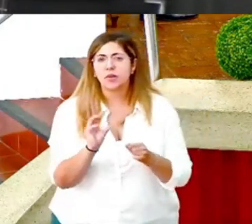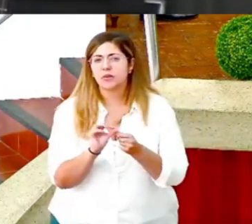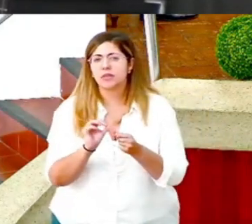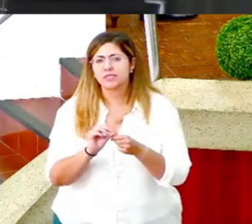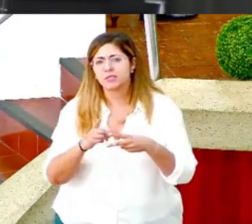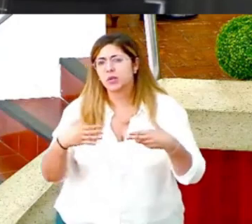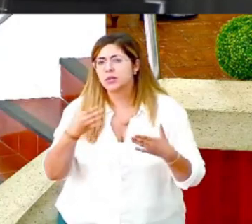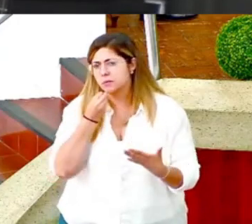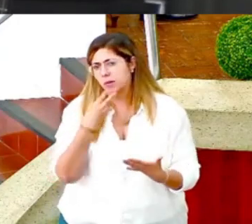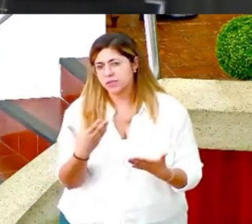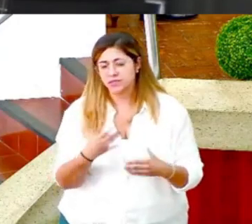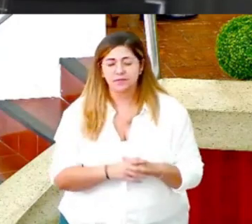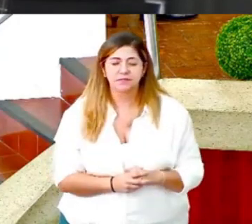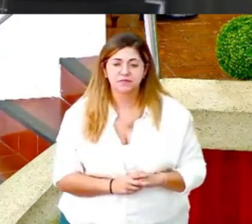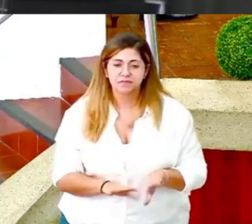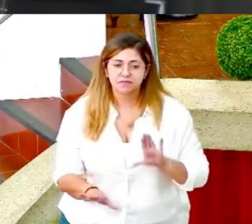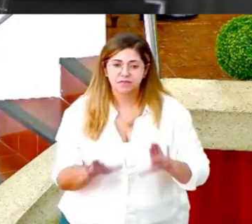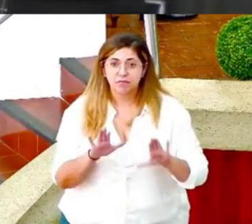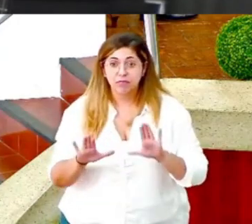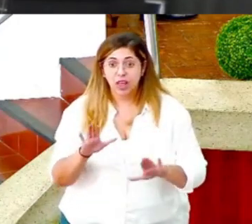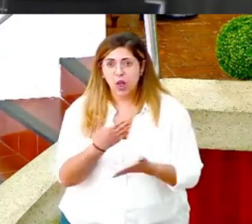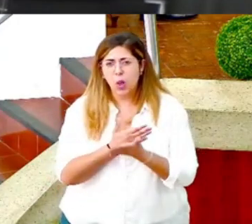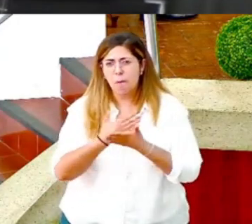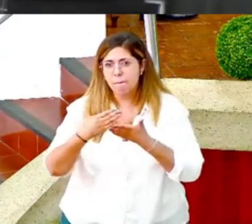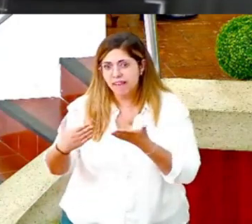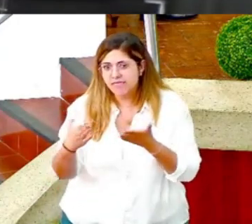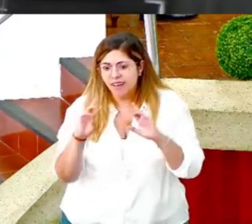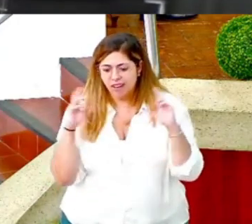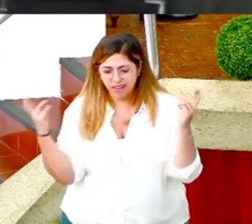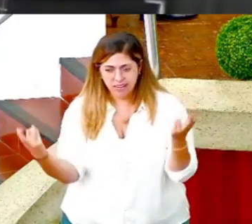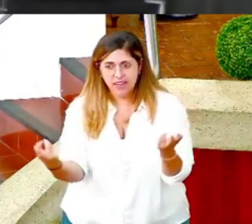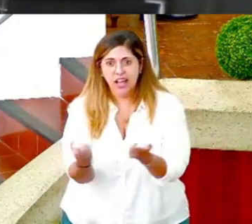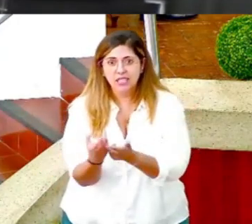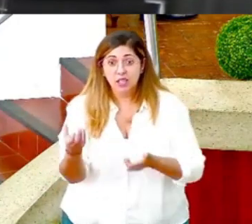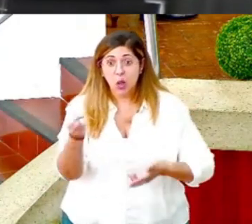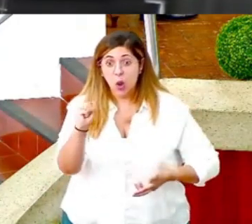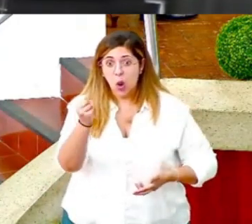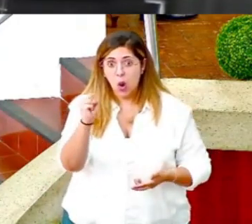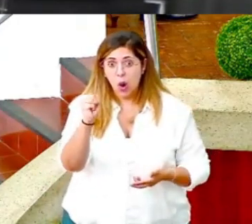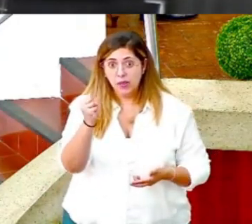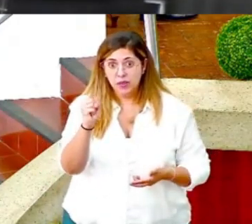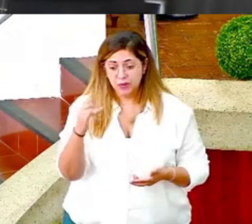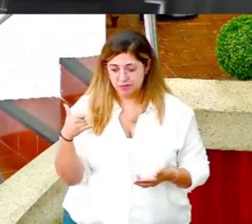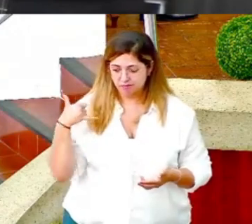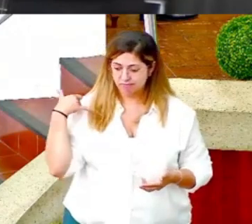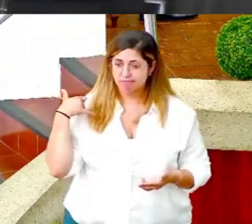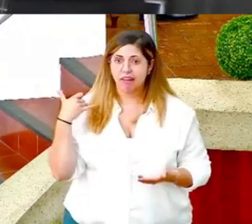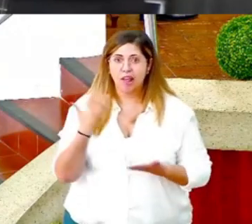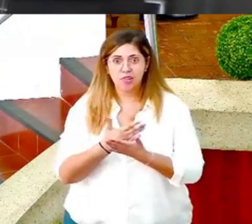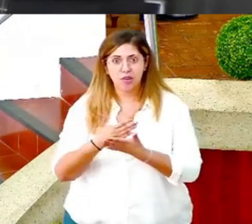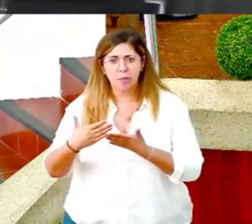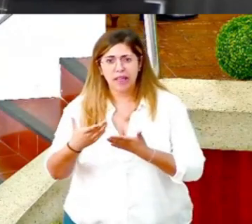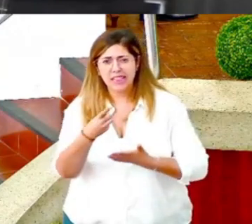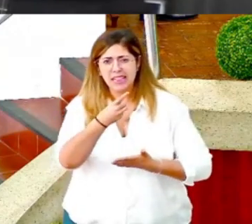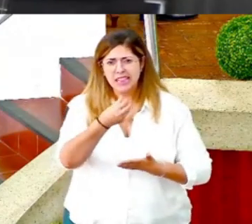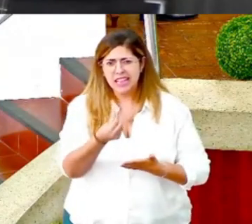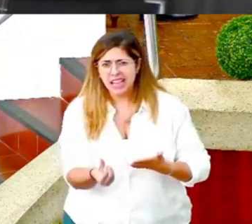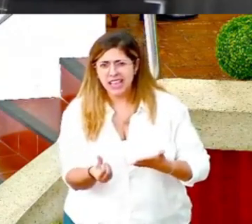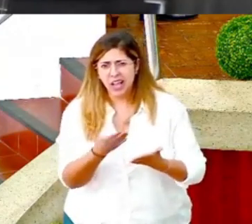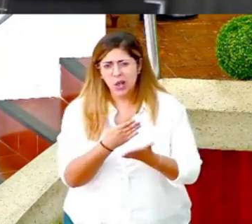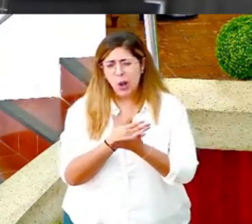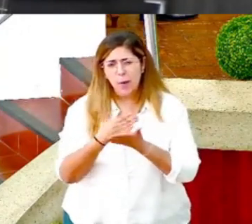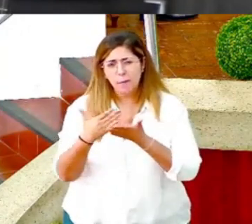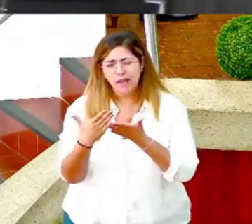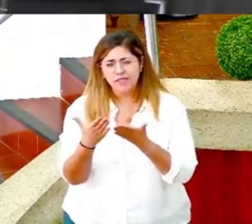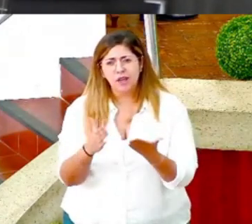Nascido com 8 anos, herda o reino. Com 16, começa a demonstrar um gosto pelas coisas do Senhor, que